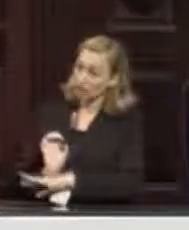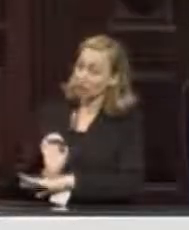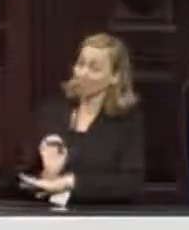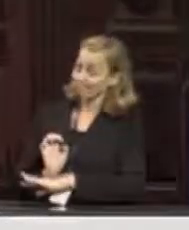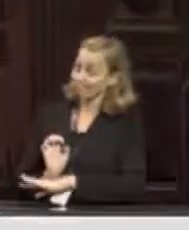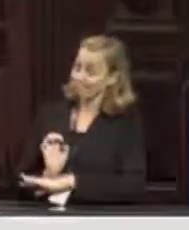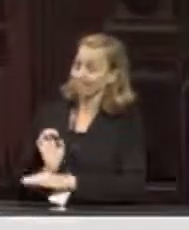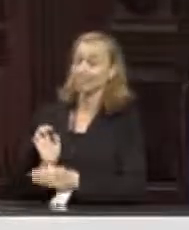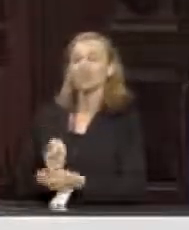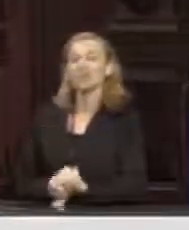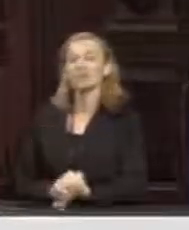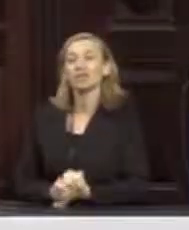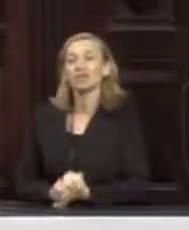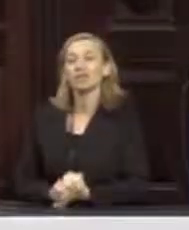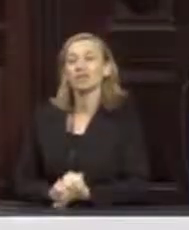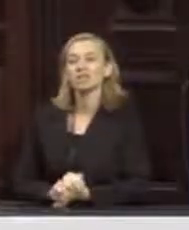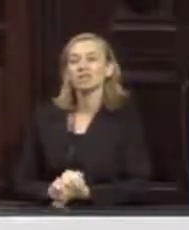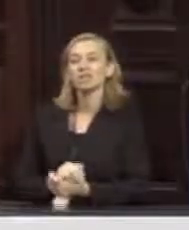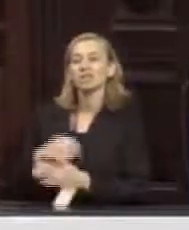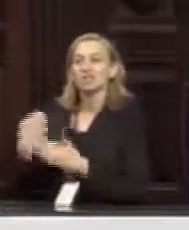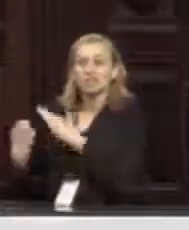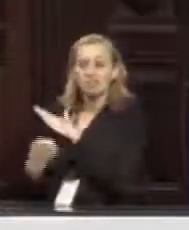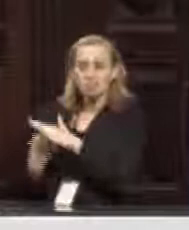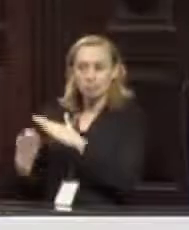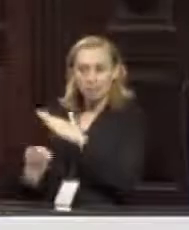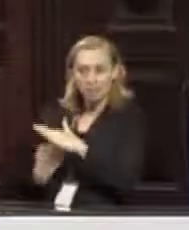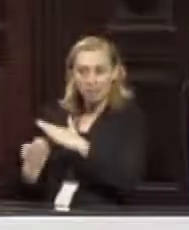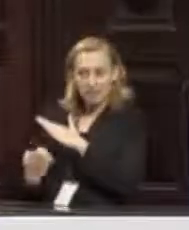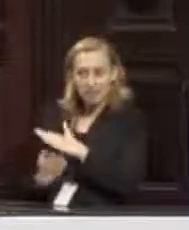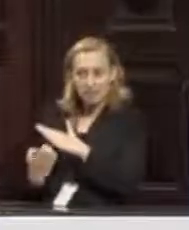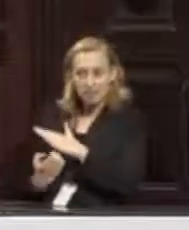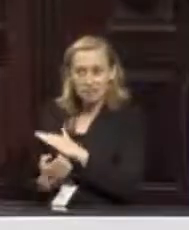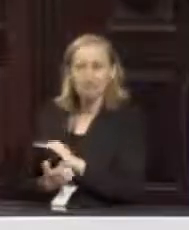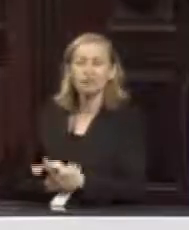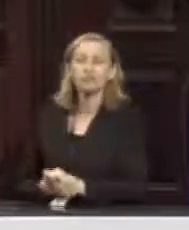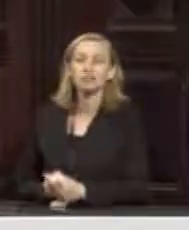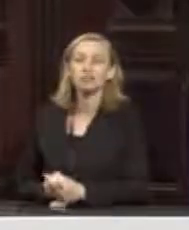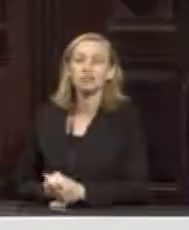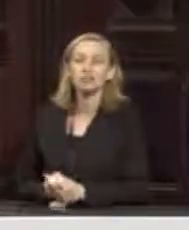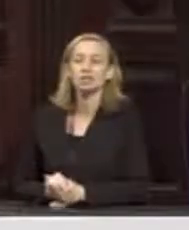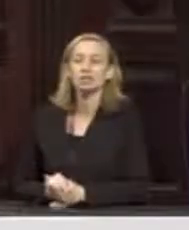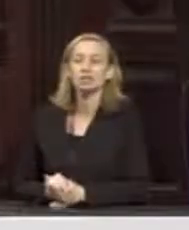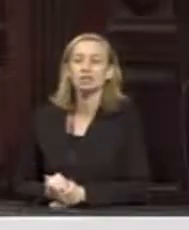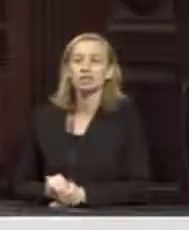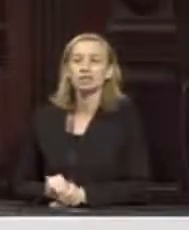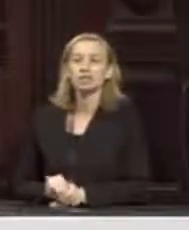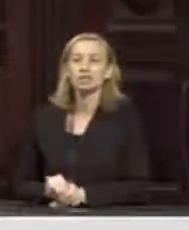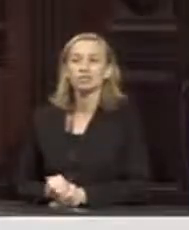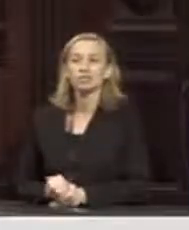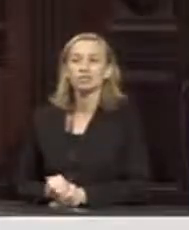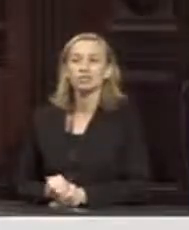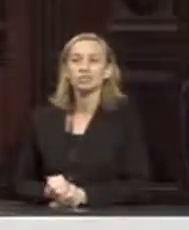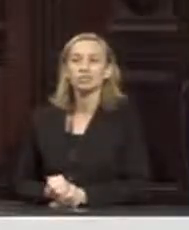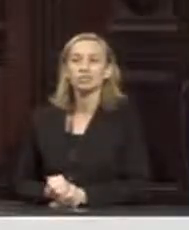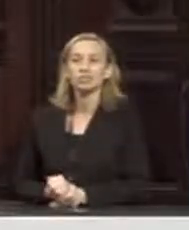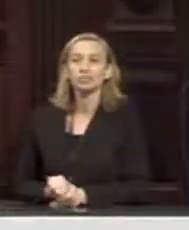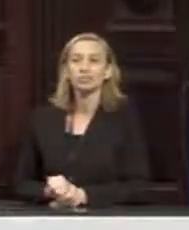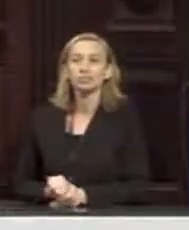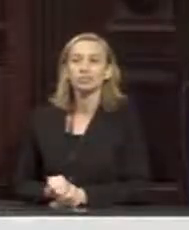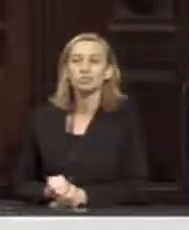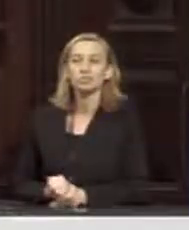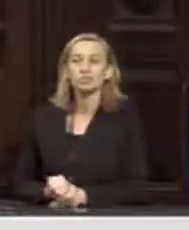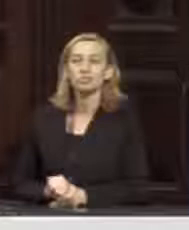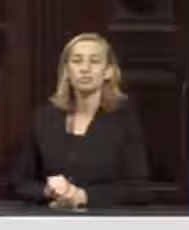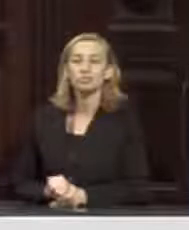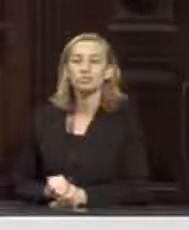inclusive empresas que, pela lógica do governo, as suas atividades não